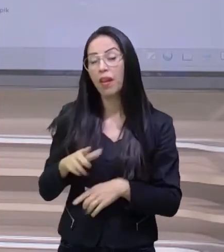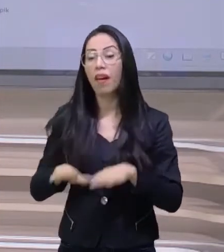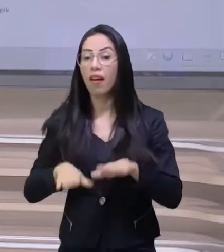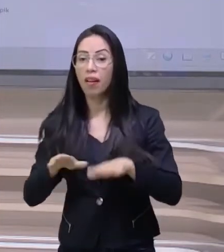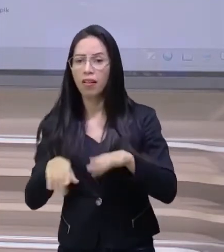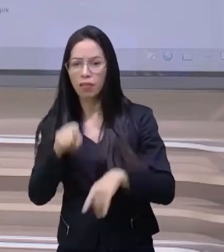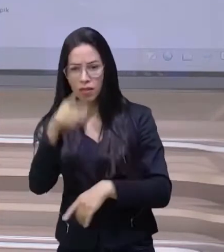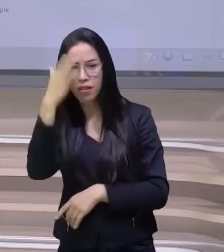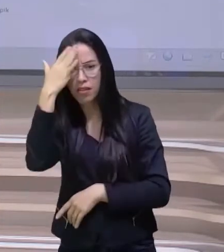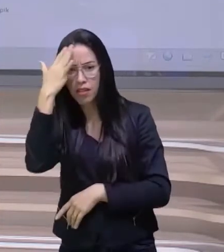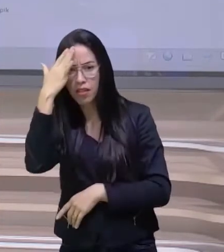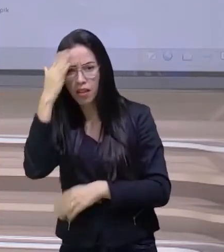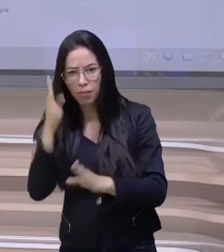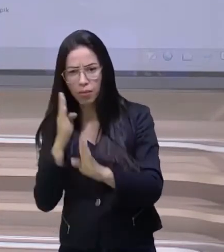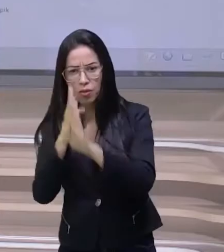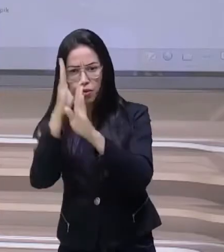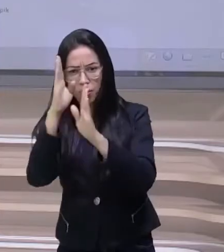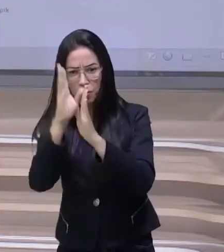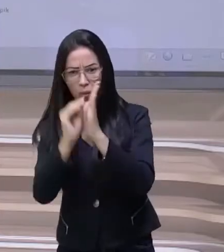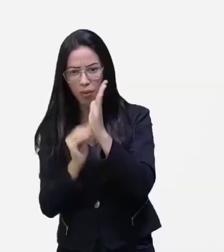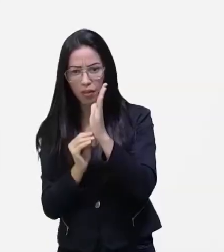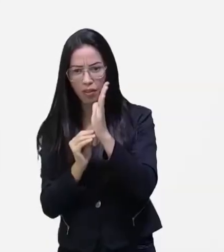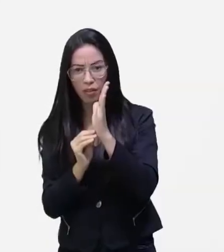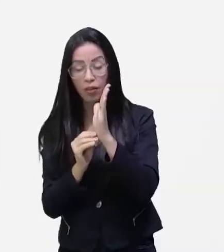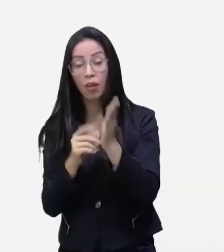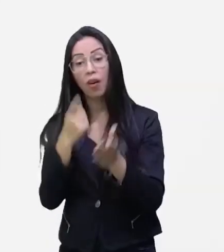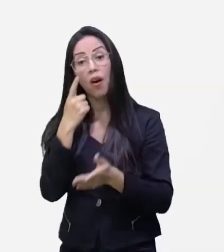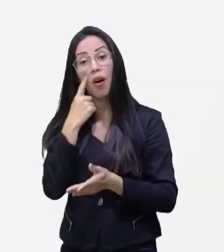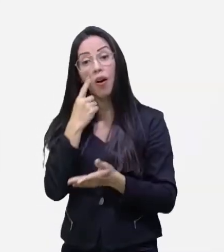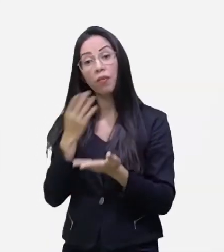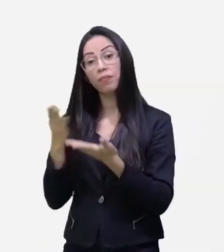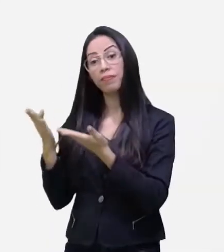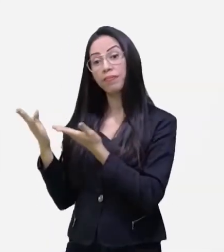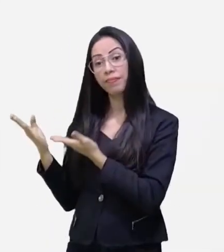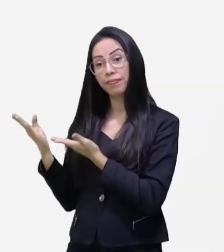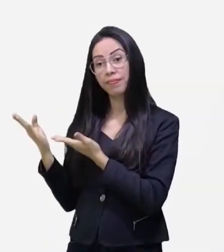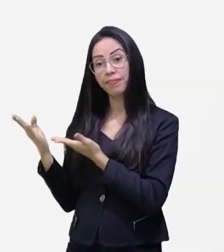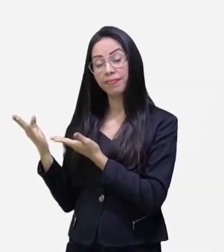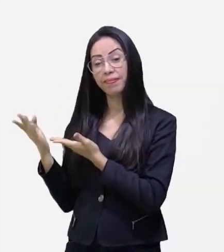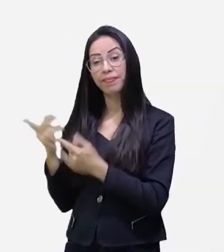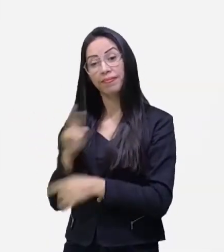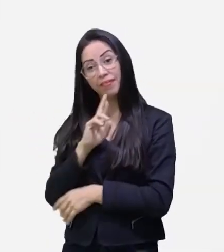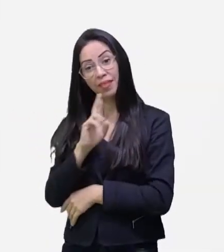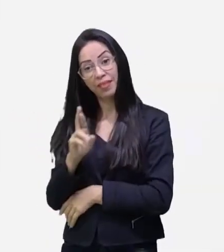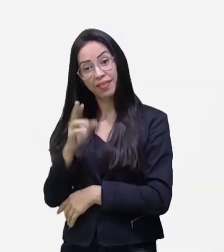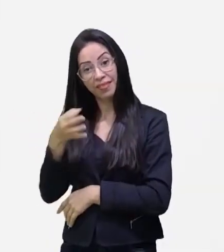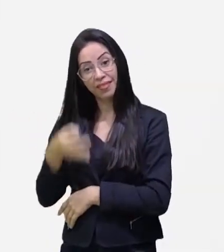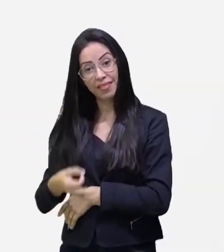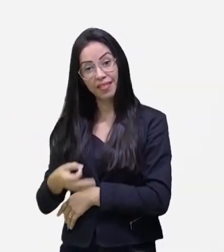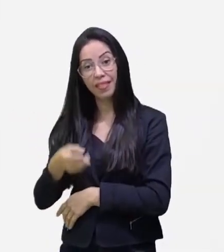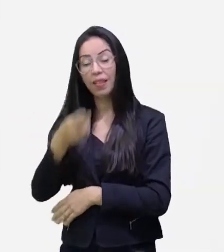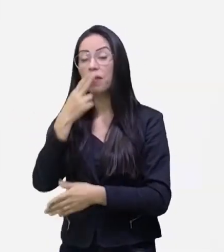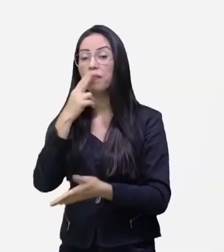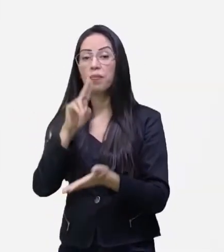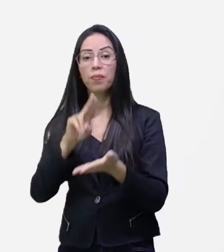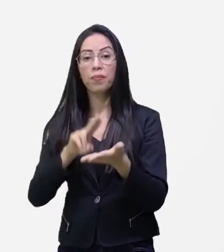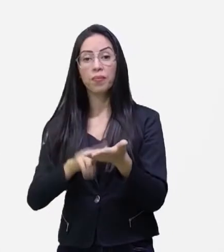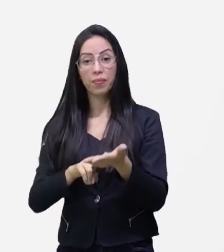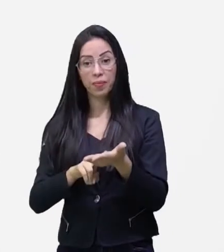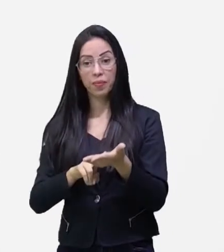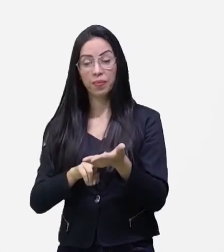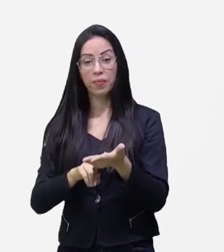Já sabe o que é? Olha a resposta aqui. É a carta. É a carta.